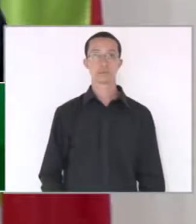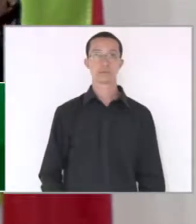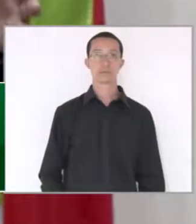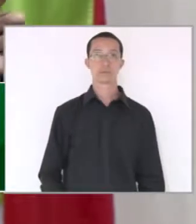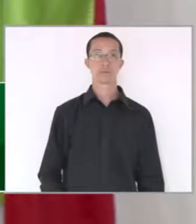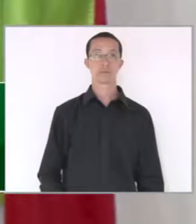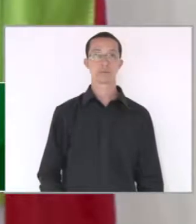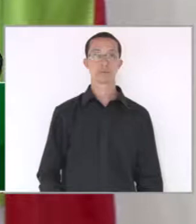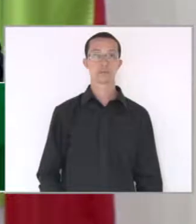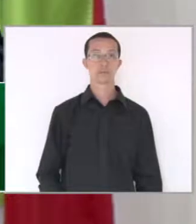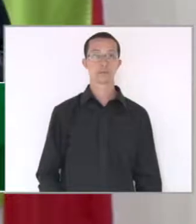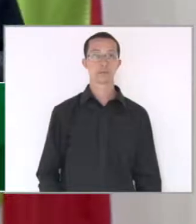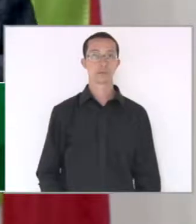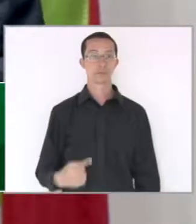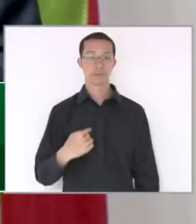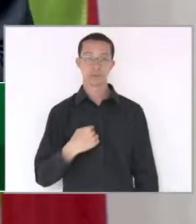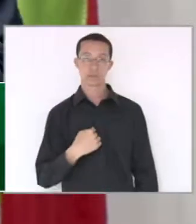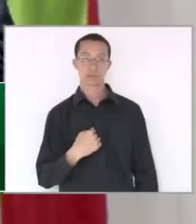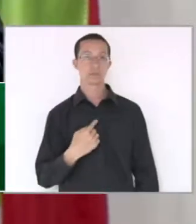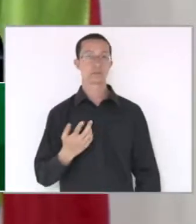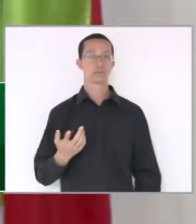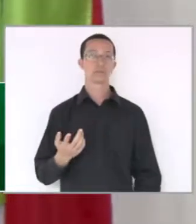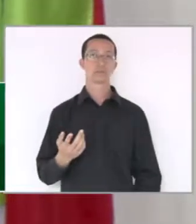acabei colocando